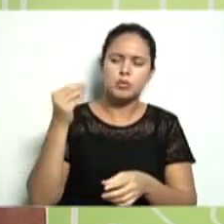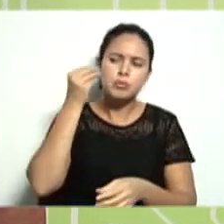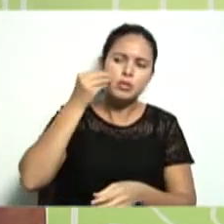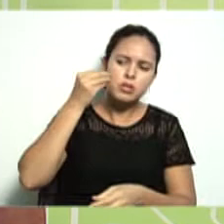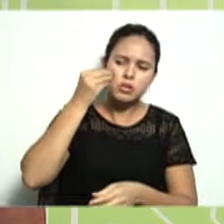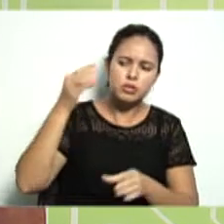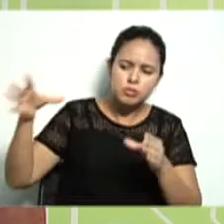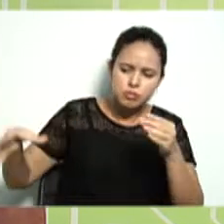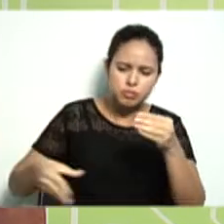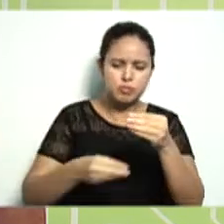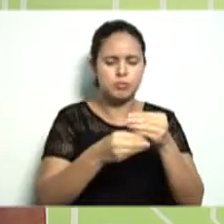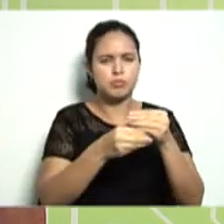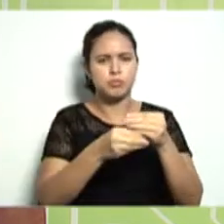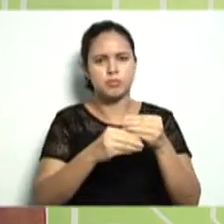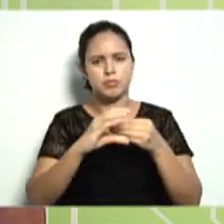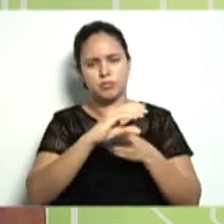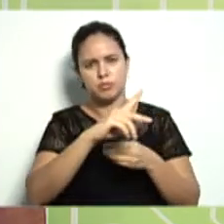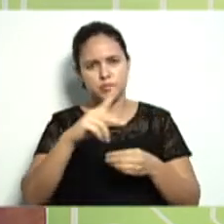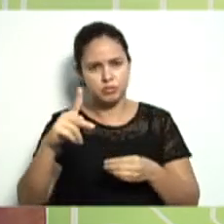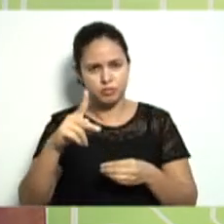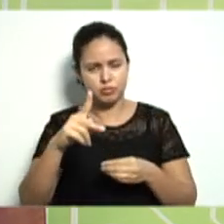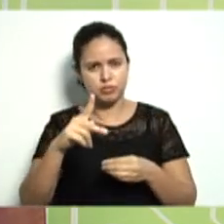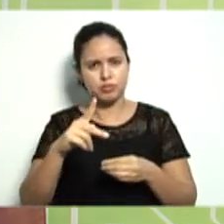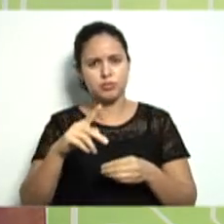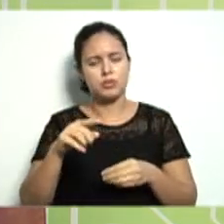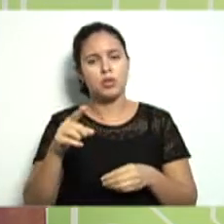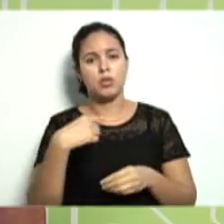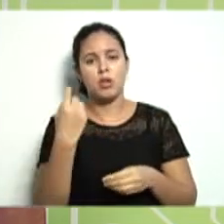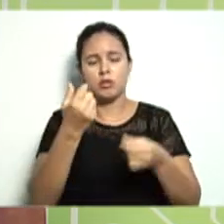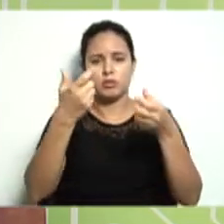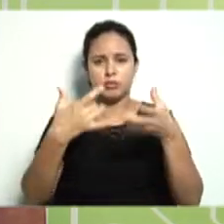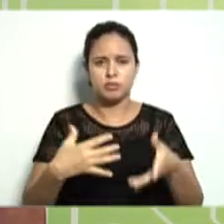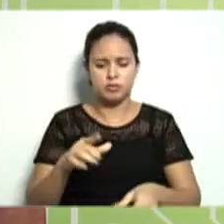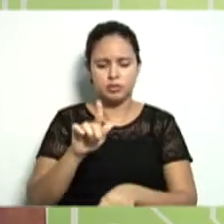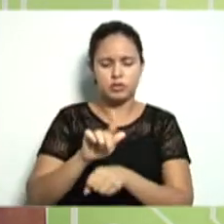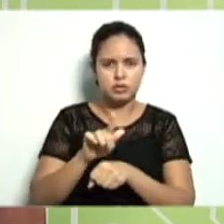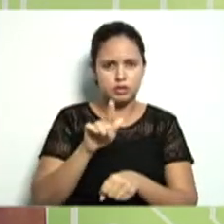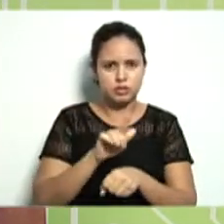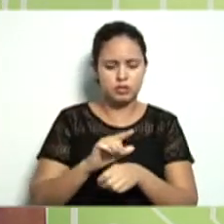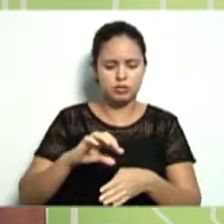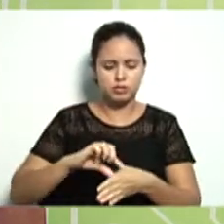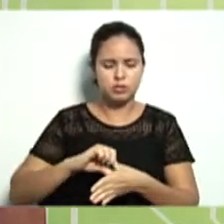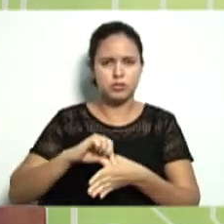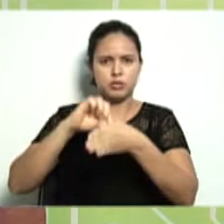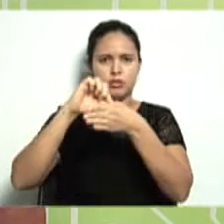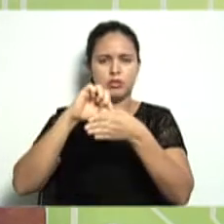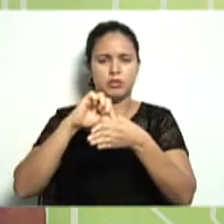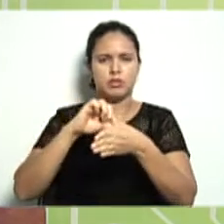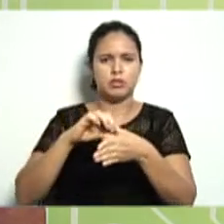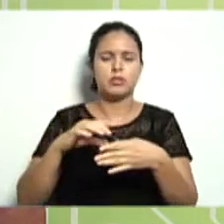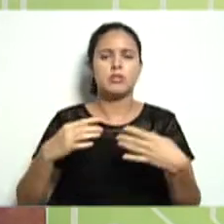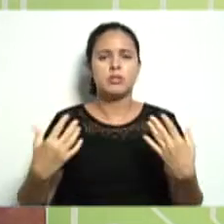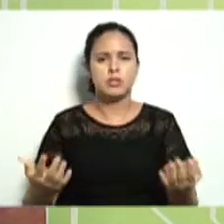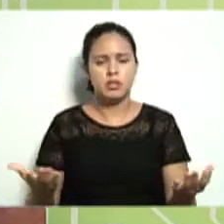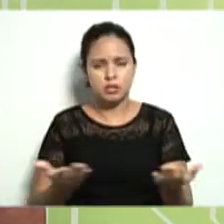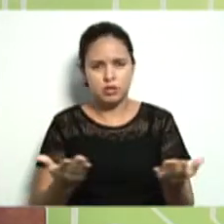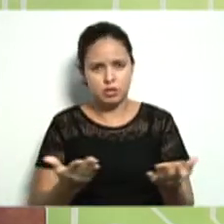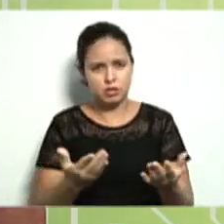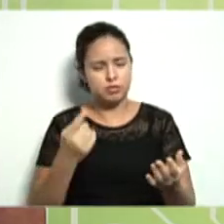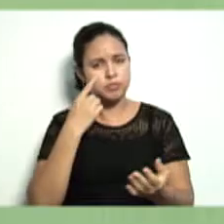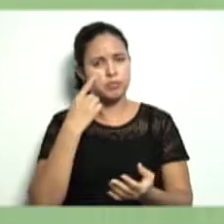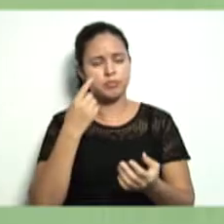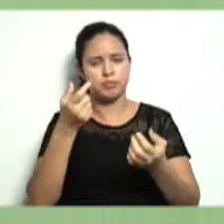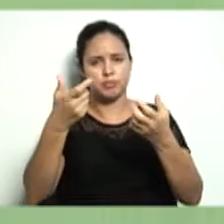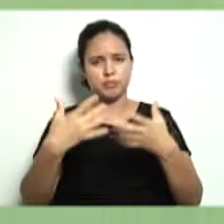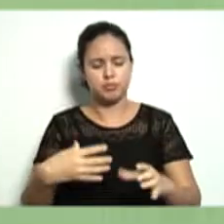cooperativa. Nós estamos falando aí sobre gestão, sobre liderança, sobre algumas questões. Vamos falar sobre as